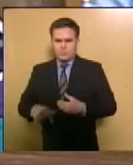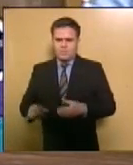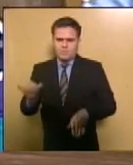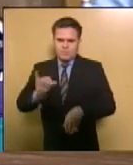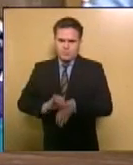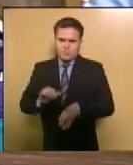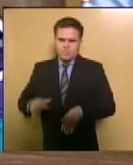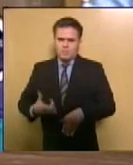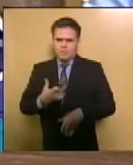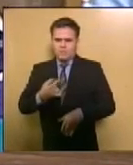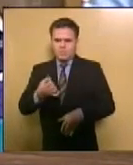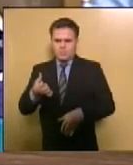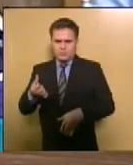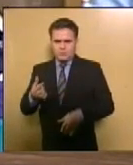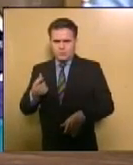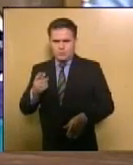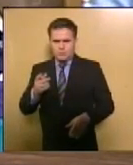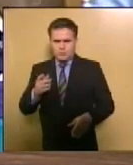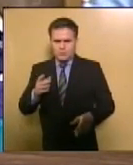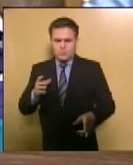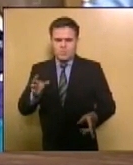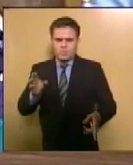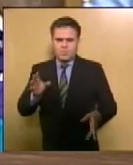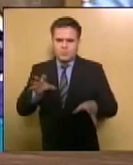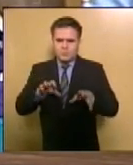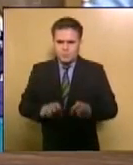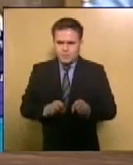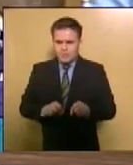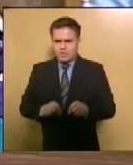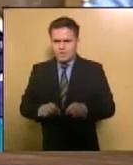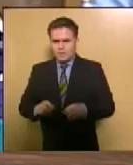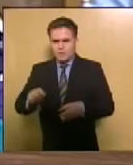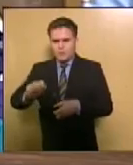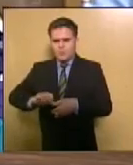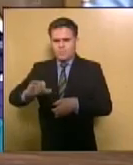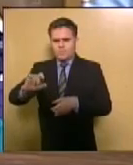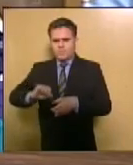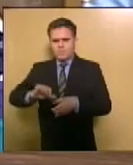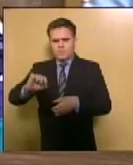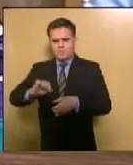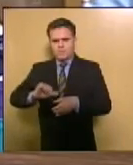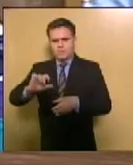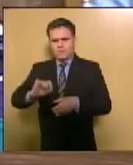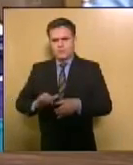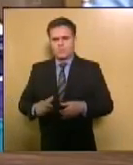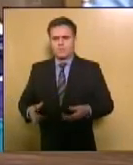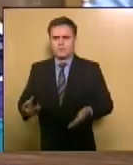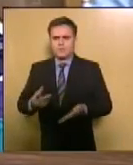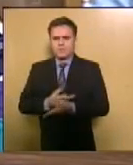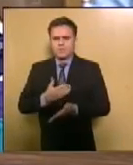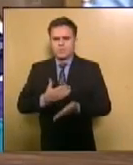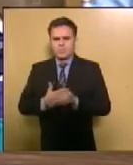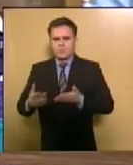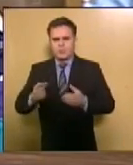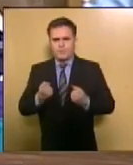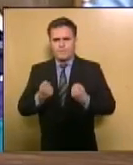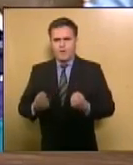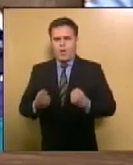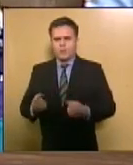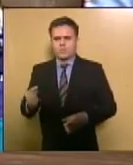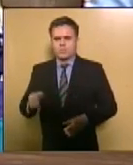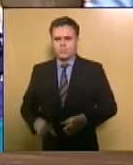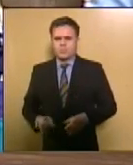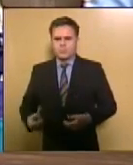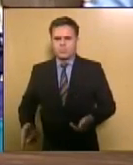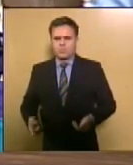2006 eu fiz a minha primeira apreensão de craque aqui em Sergipe não existia craque e o craque começou a entrar com força e a gente